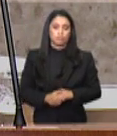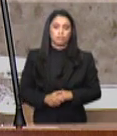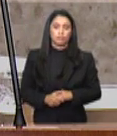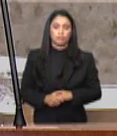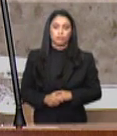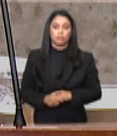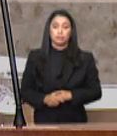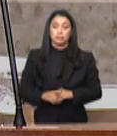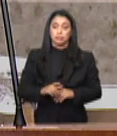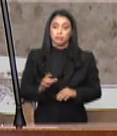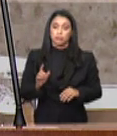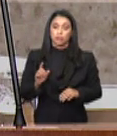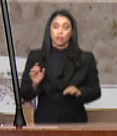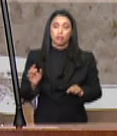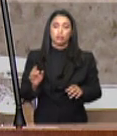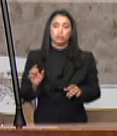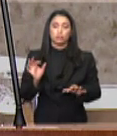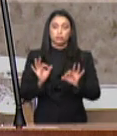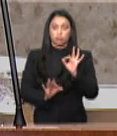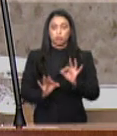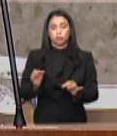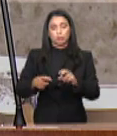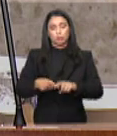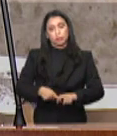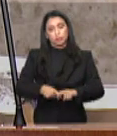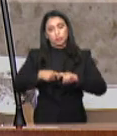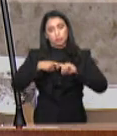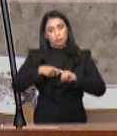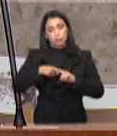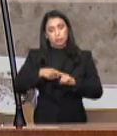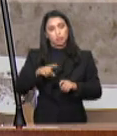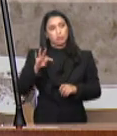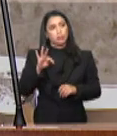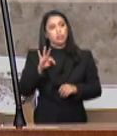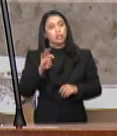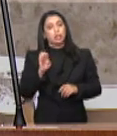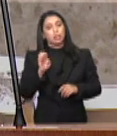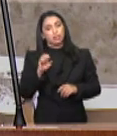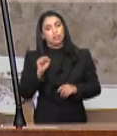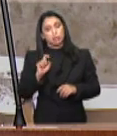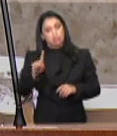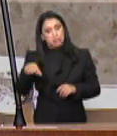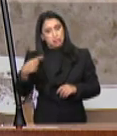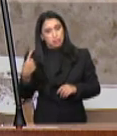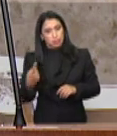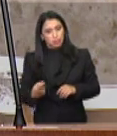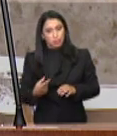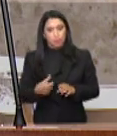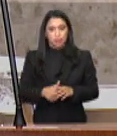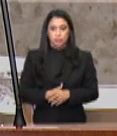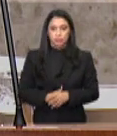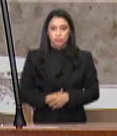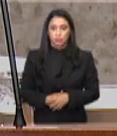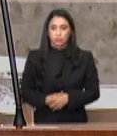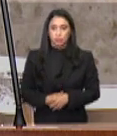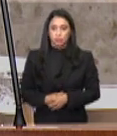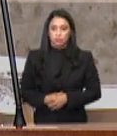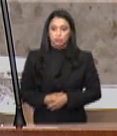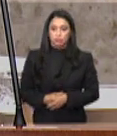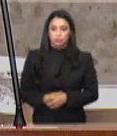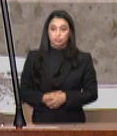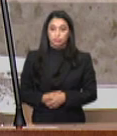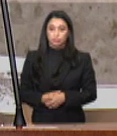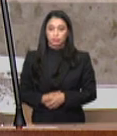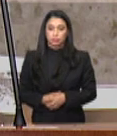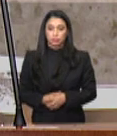seguida, o julgamento foi suspenso para fixação de tese em assentada posterior.